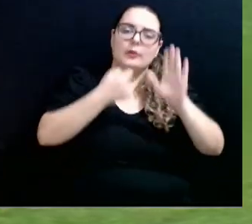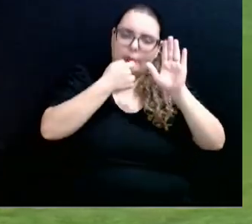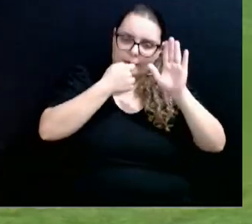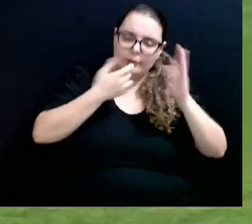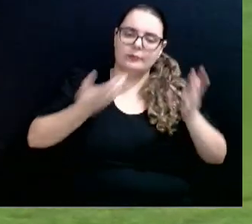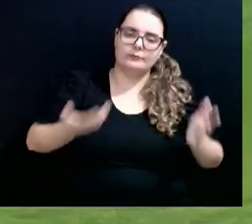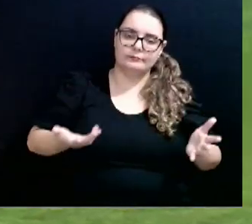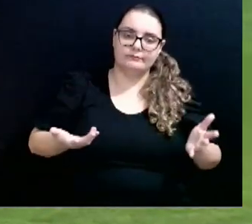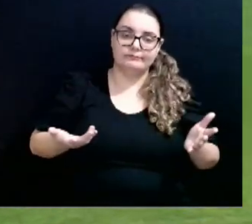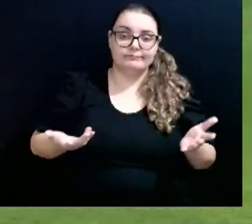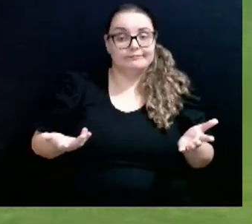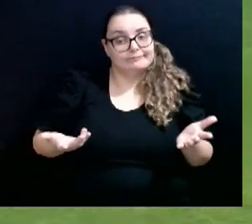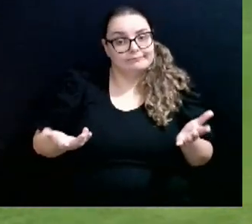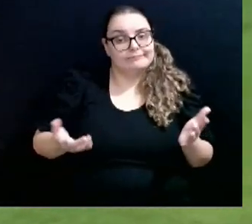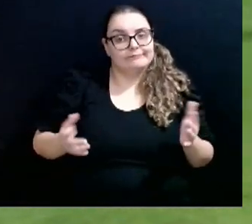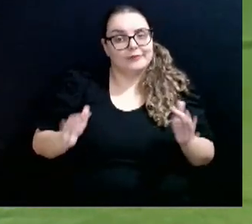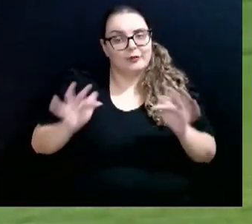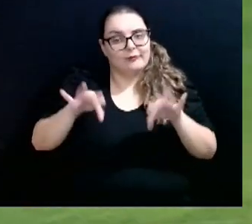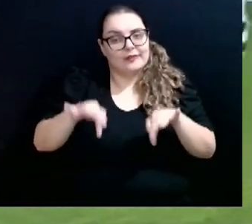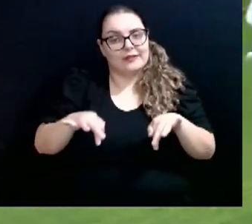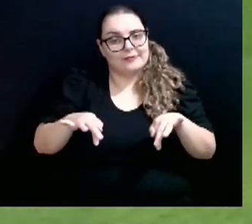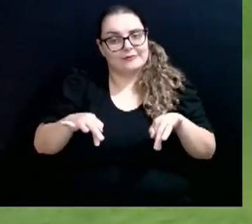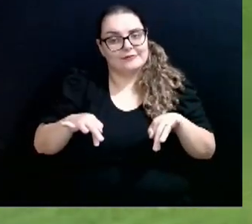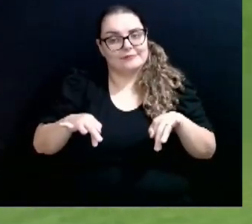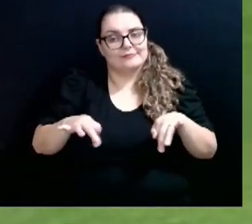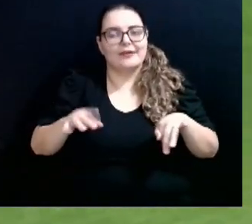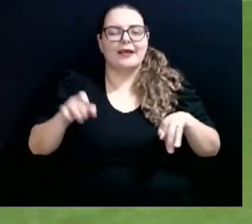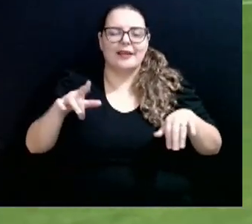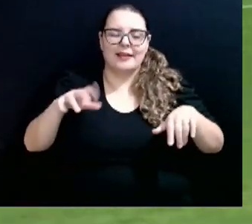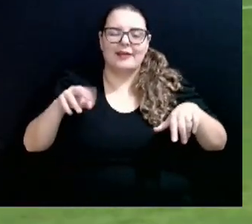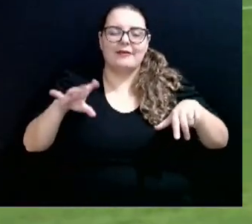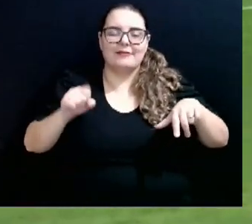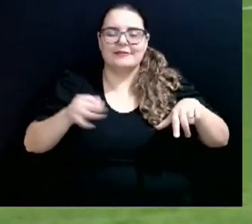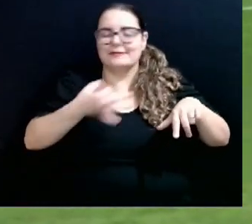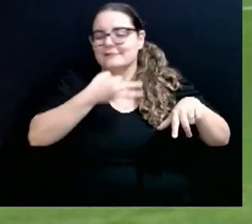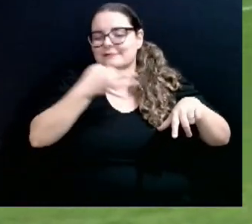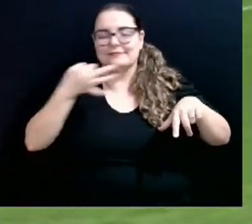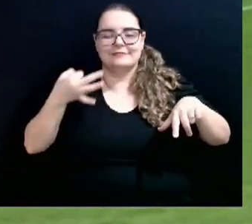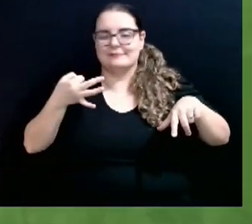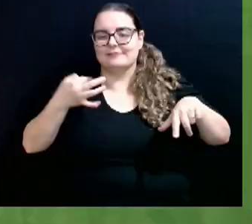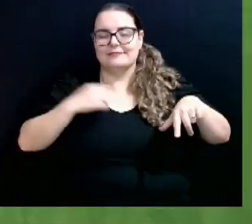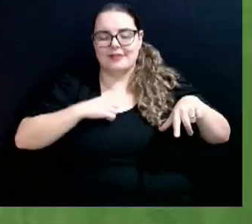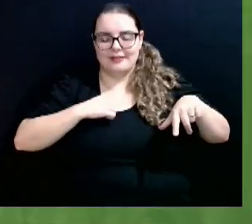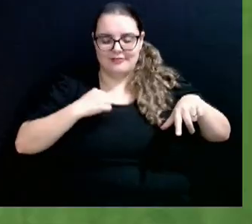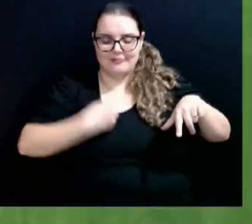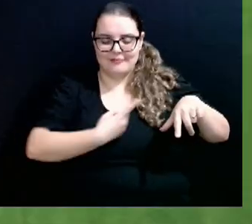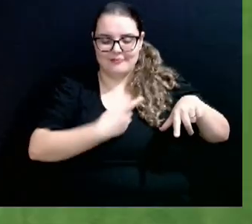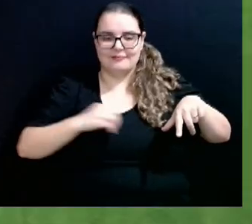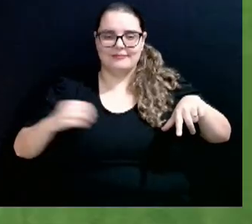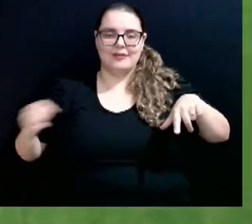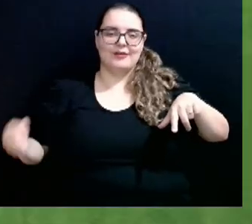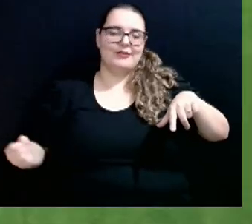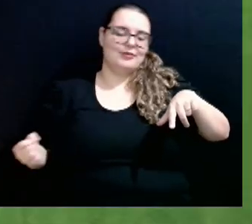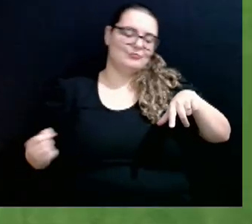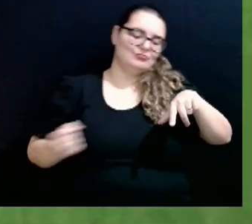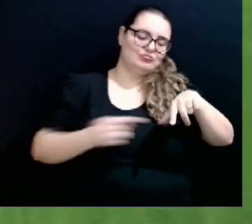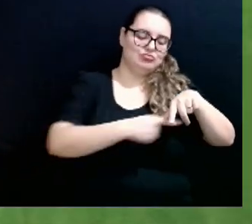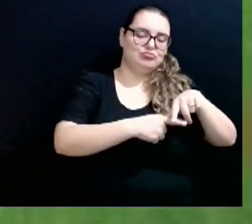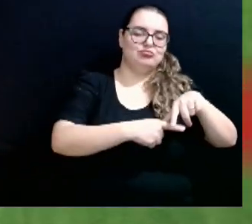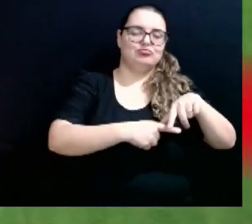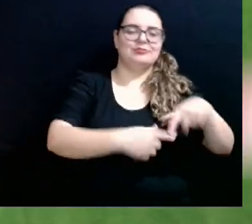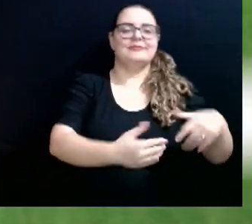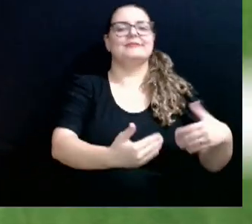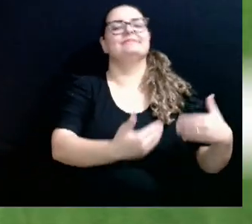no apagar das luzes, Elvis, o maestro, o camisa 10, chamou a responsabilidade, foi para a